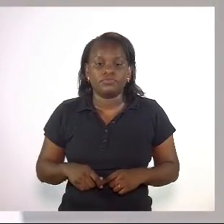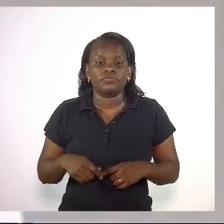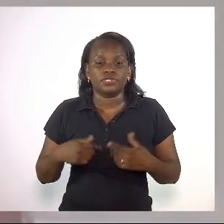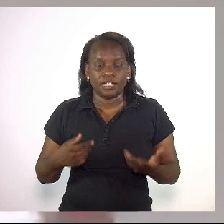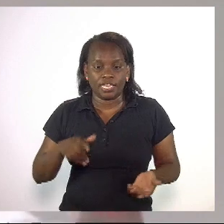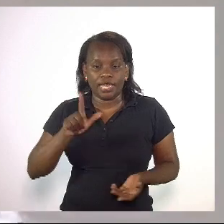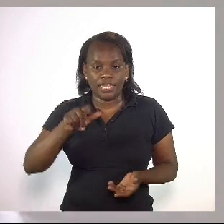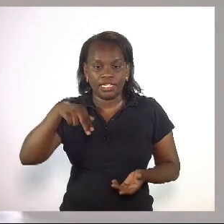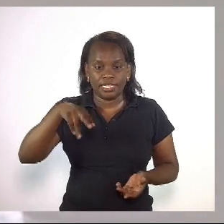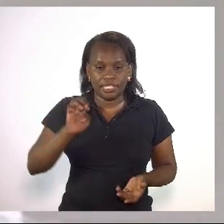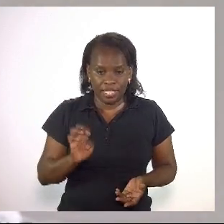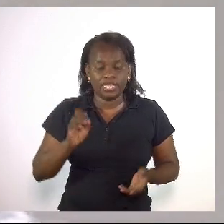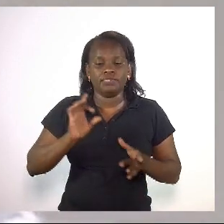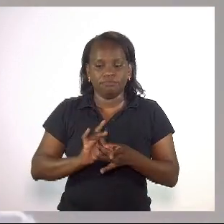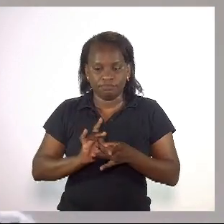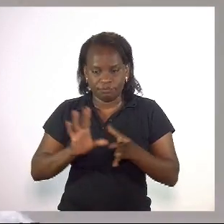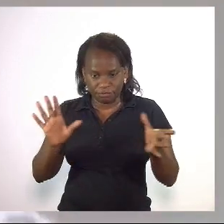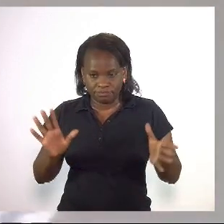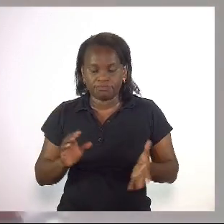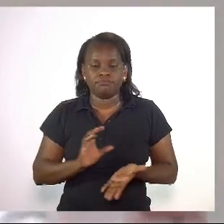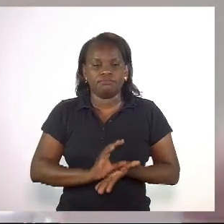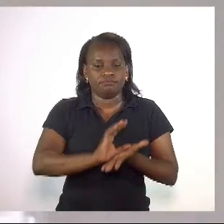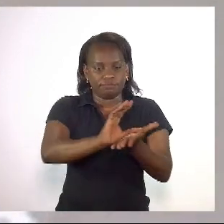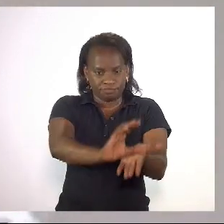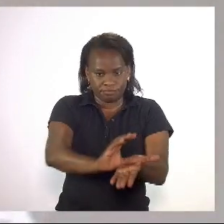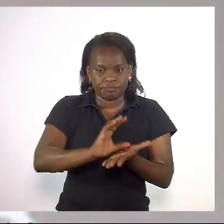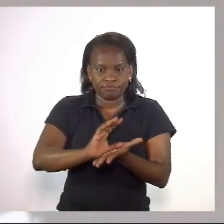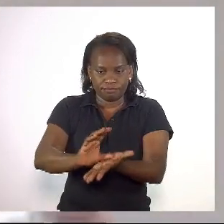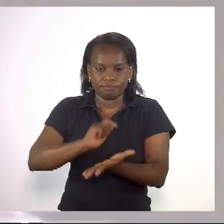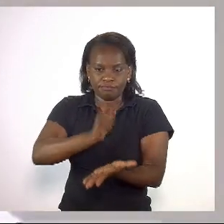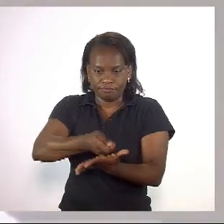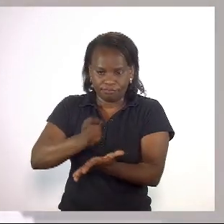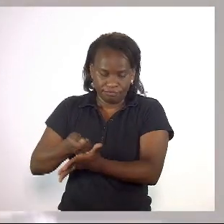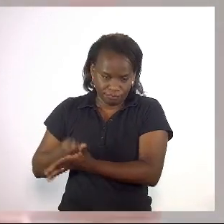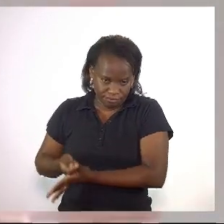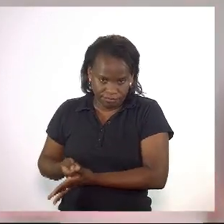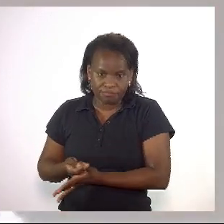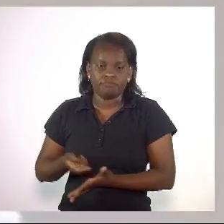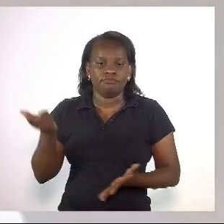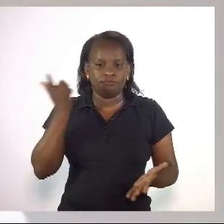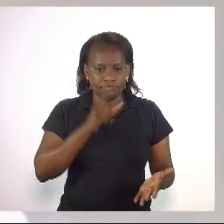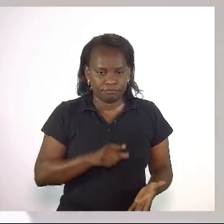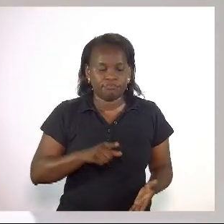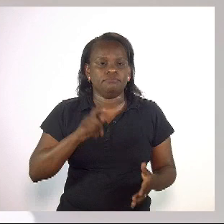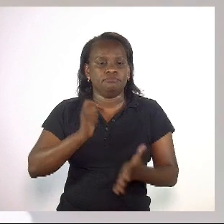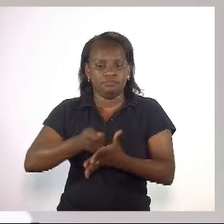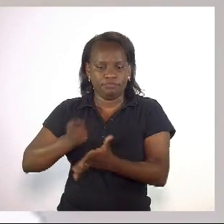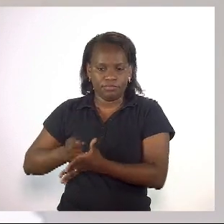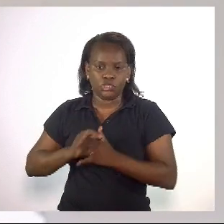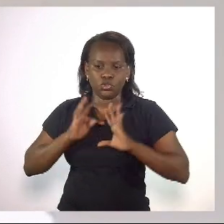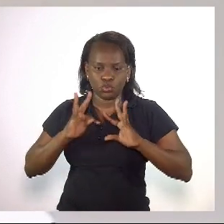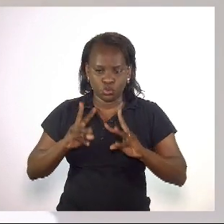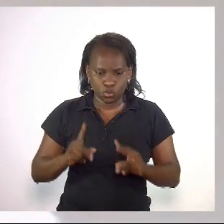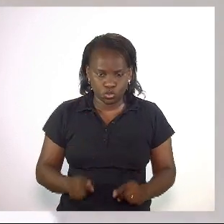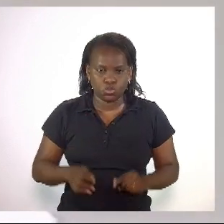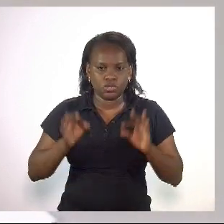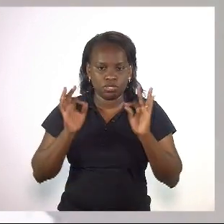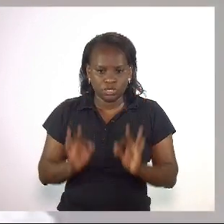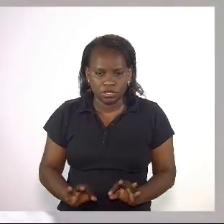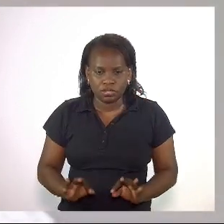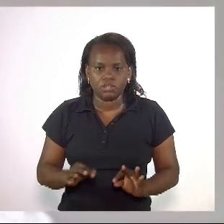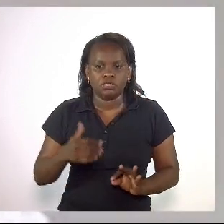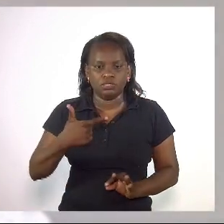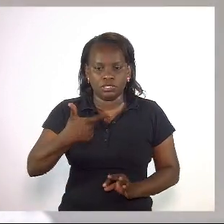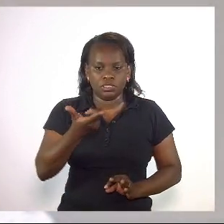LME foi disponibilizada, os valores foram empenhados, ocorreram as liquidações, os pagamentos estão na casa